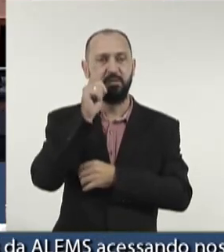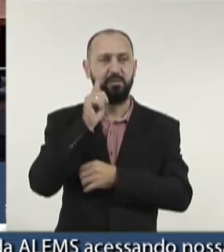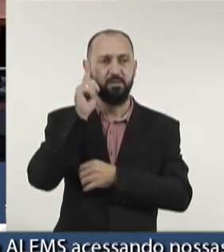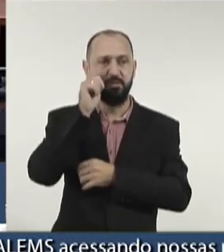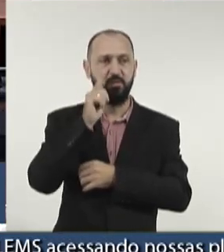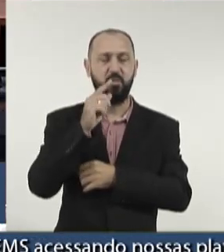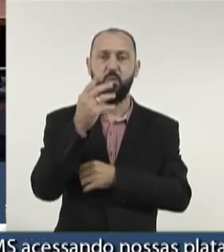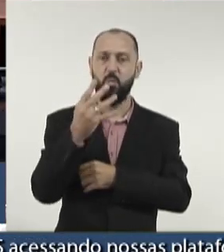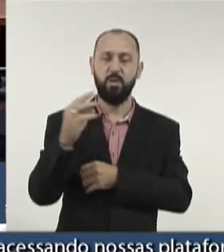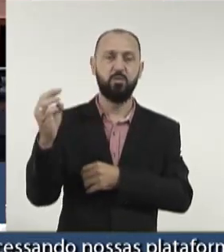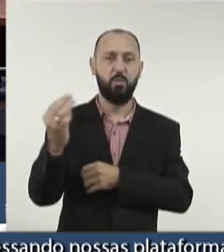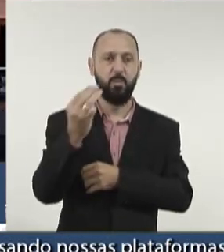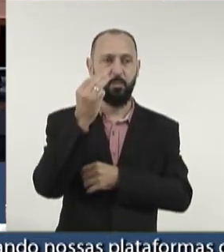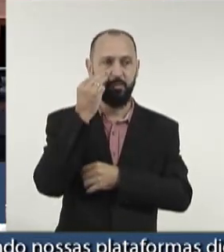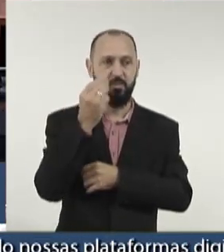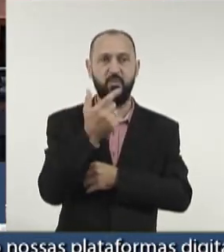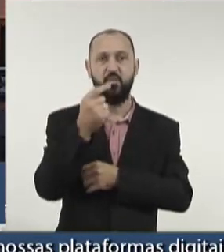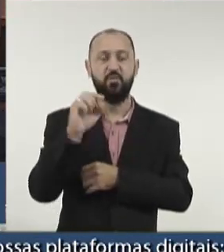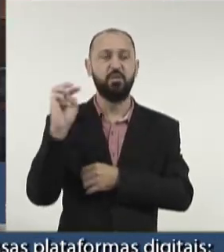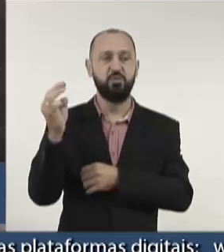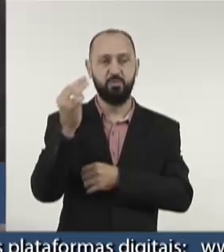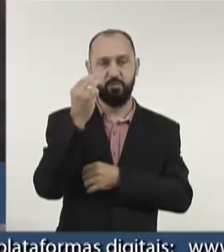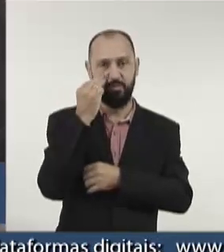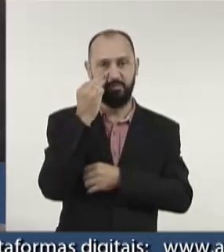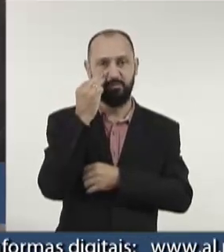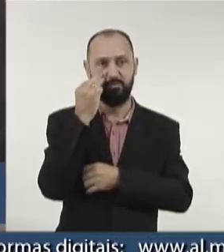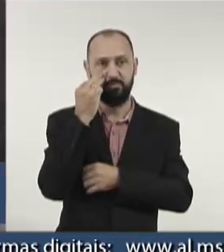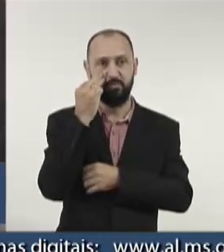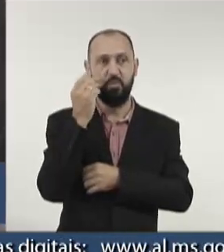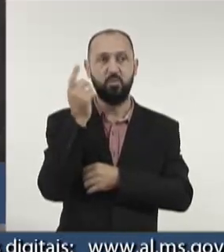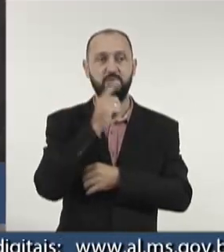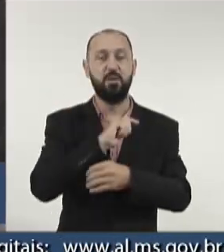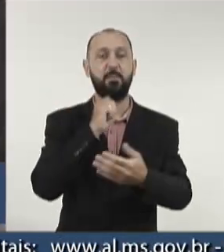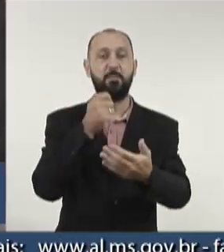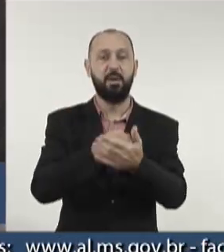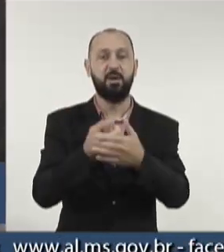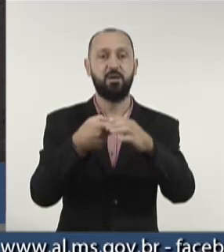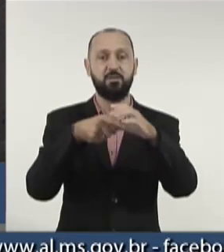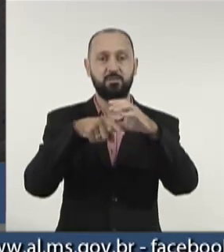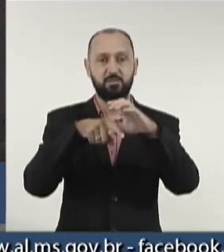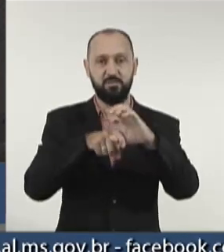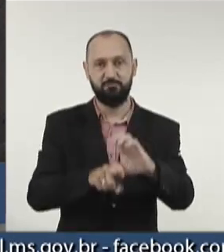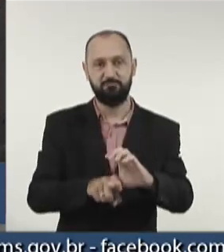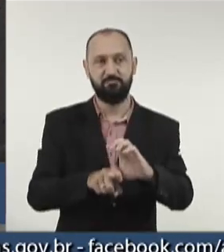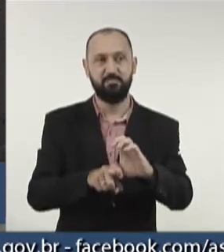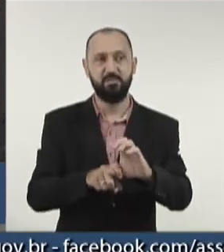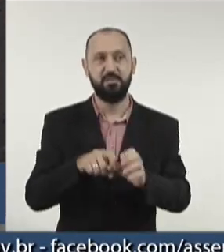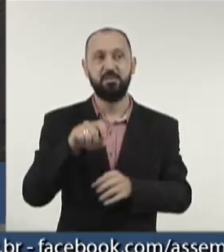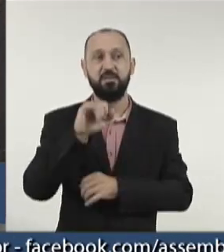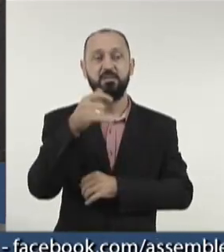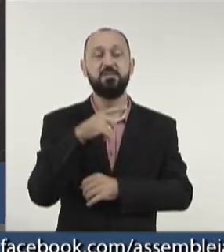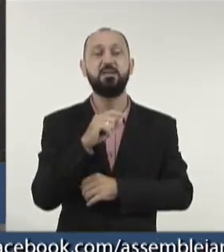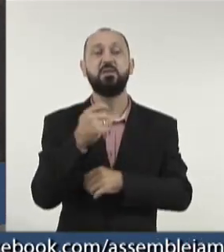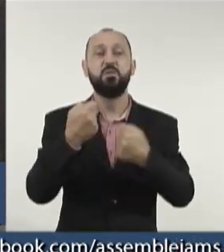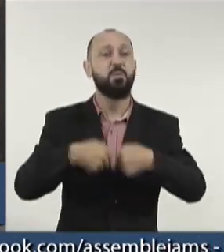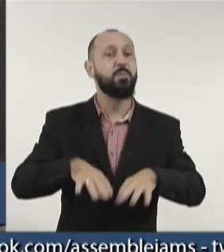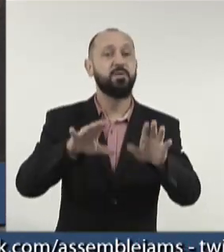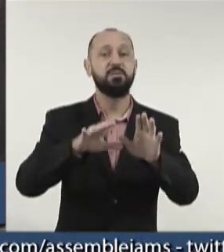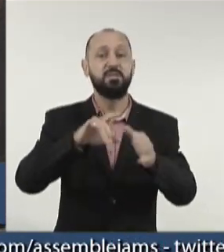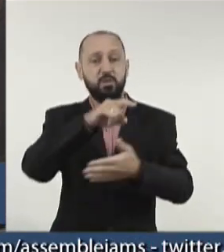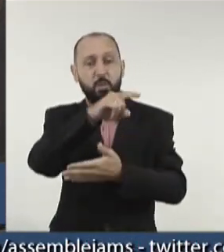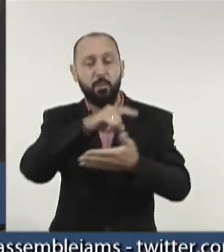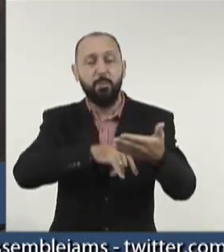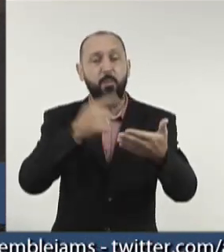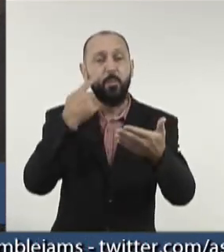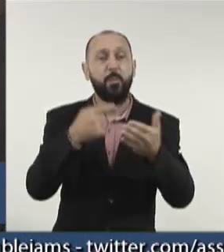que esses 4 milhões, esses 20 milhões já poderiam quitar esse rombo e, sem a prestação de